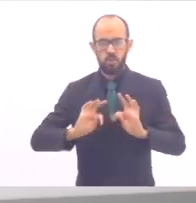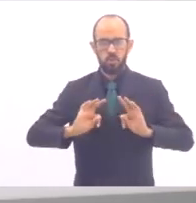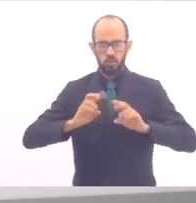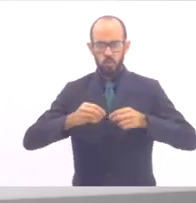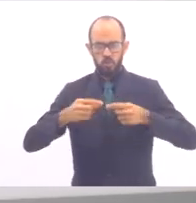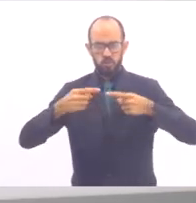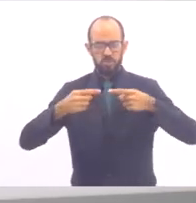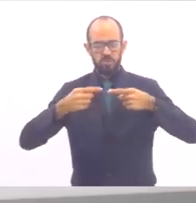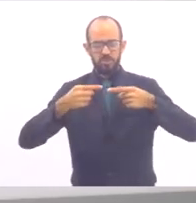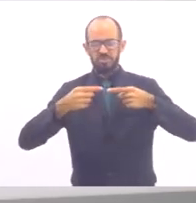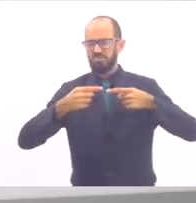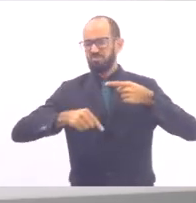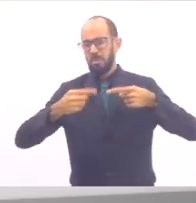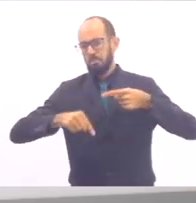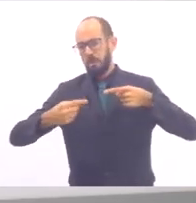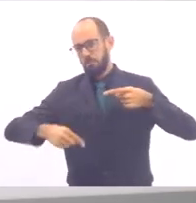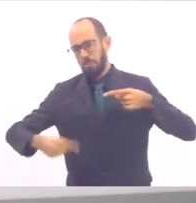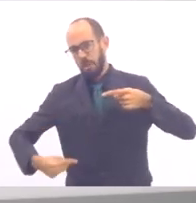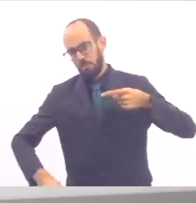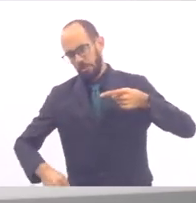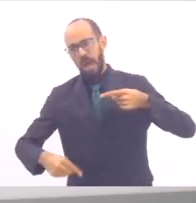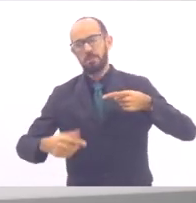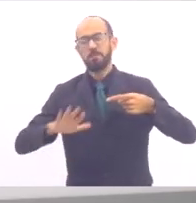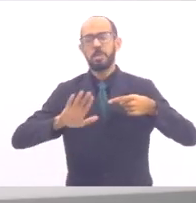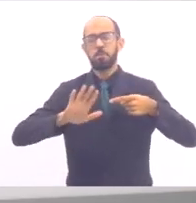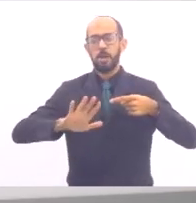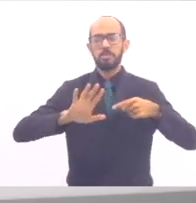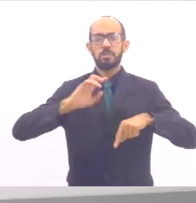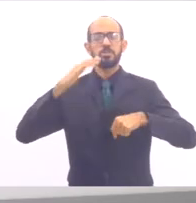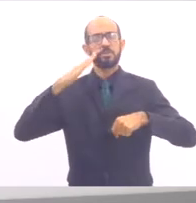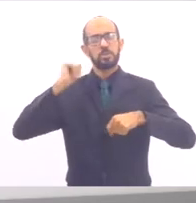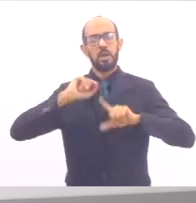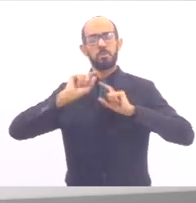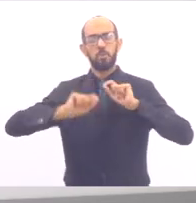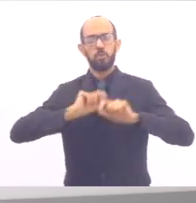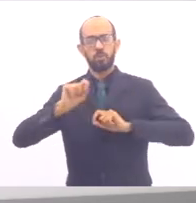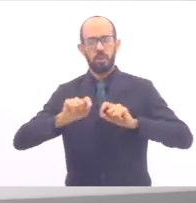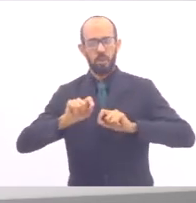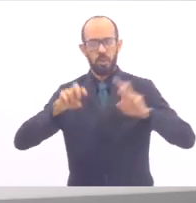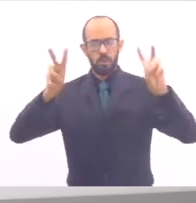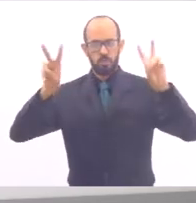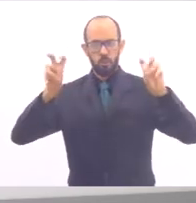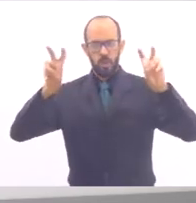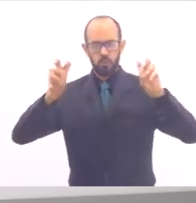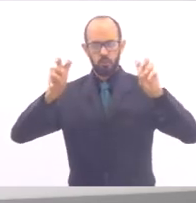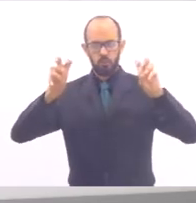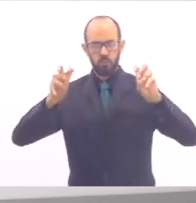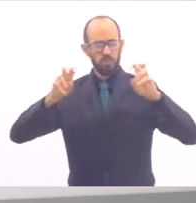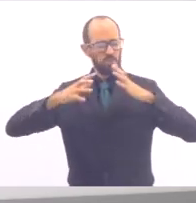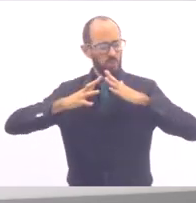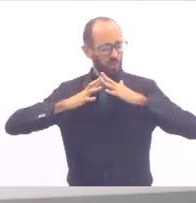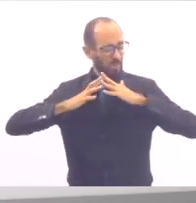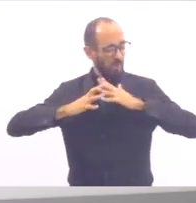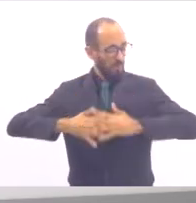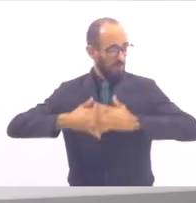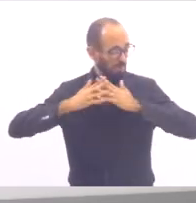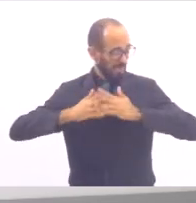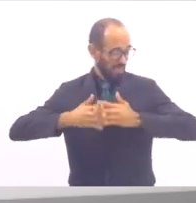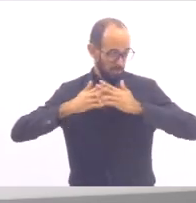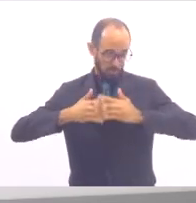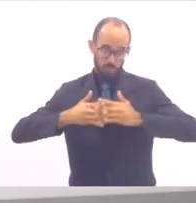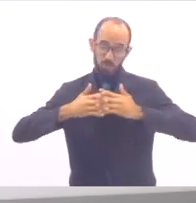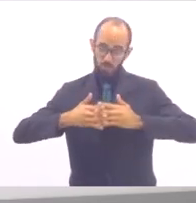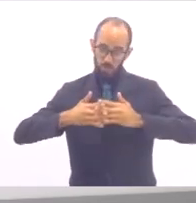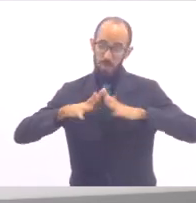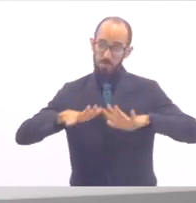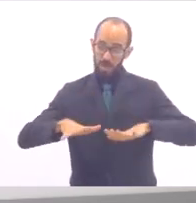divergentes. Sabemos que esse assunto é um assunto mais do que conflitante, ele é um